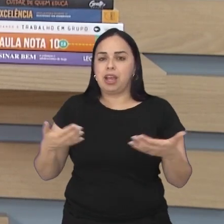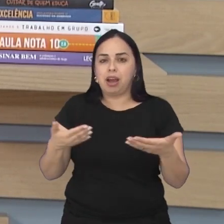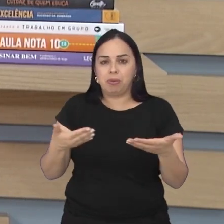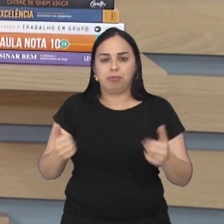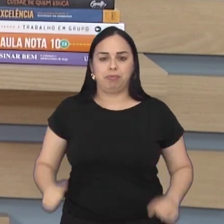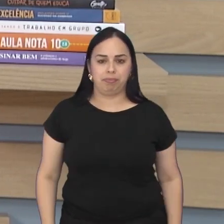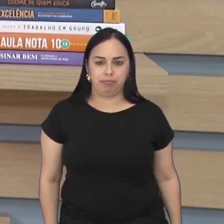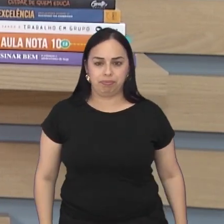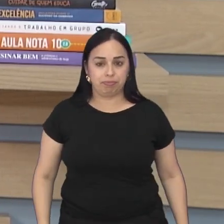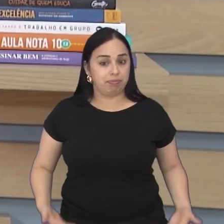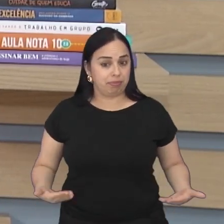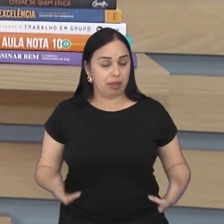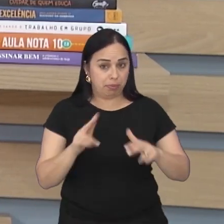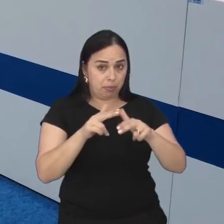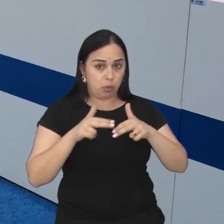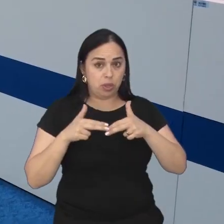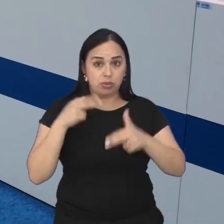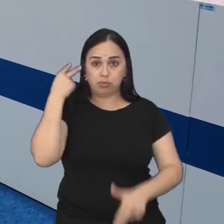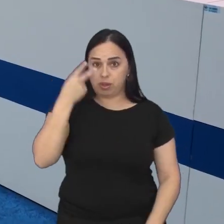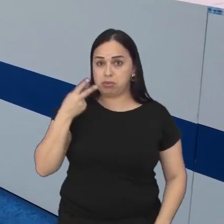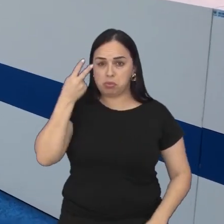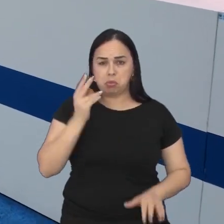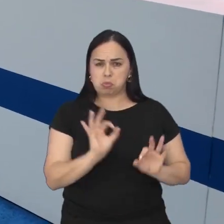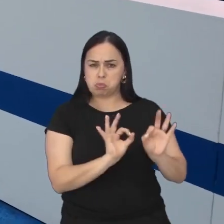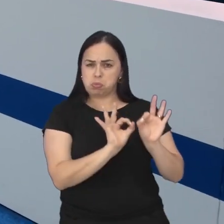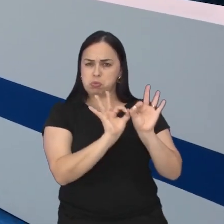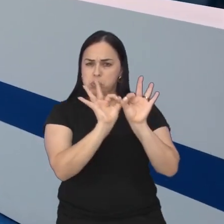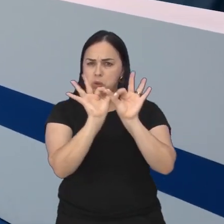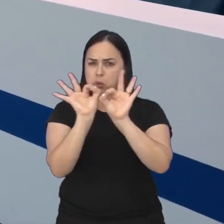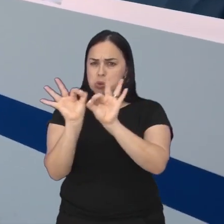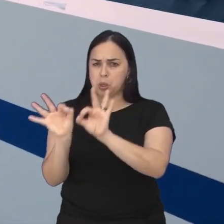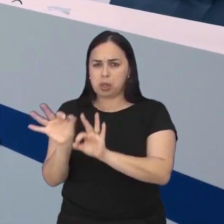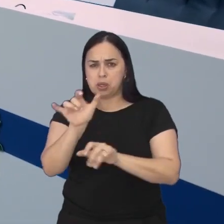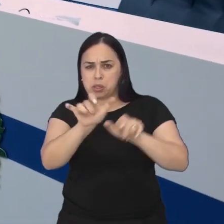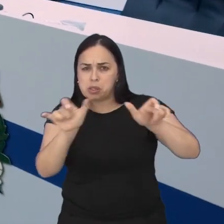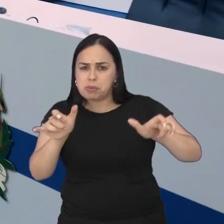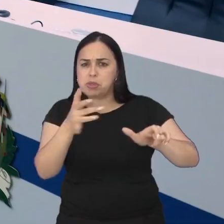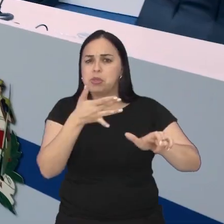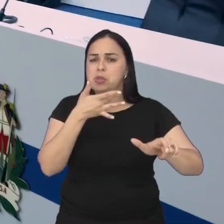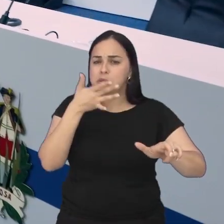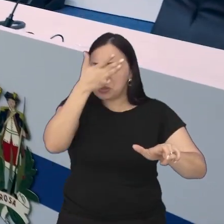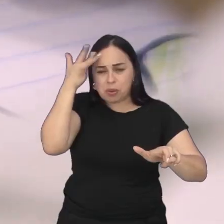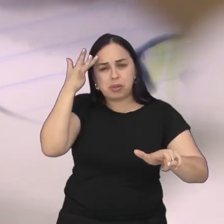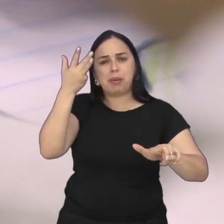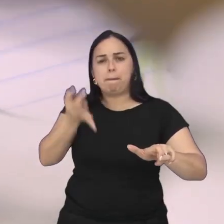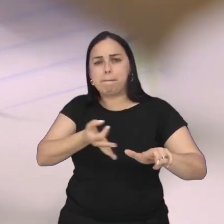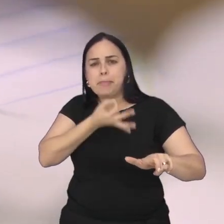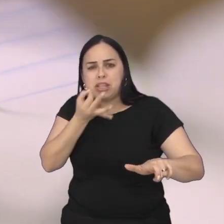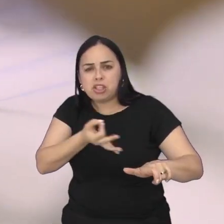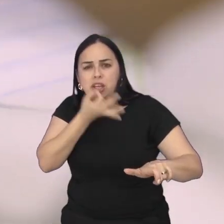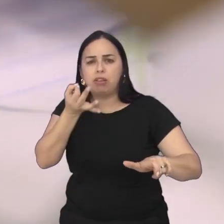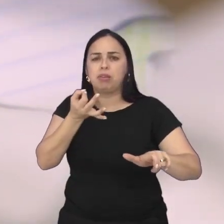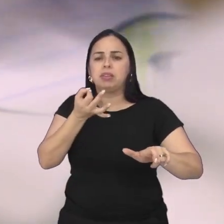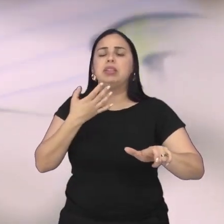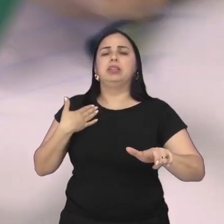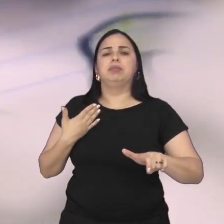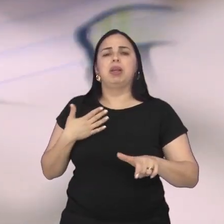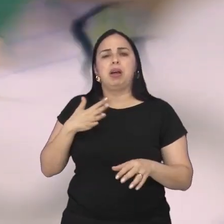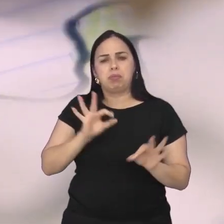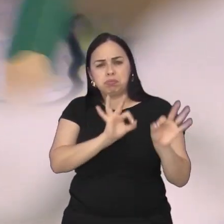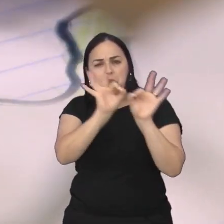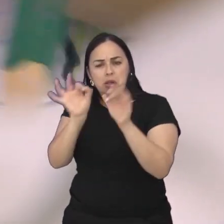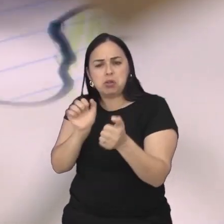nos interessa a partir de tudo isso. A Câmara acompanha de perto as demandas da população e busca soluções para os